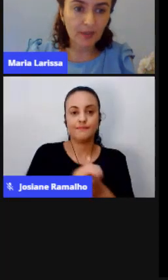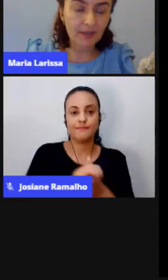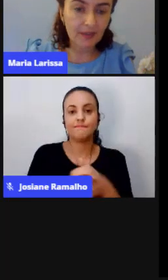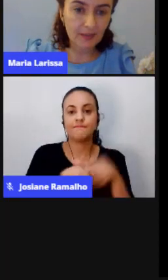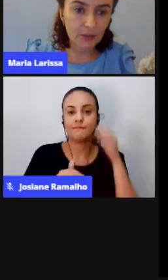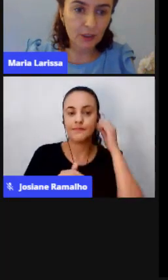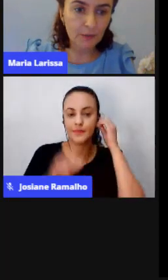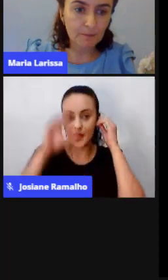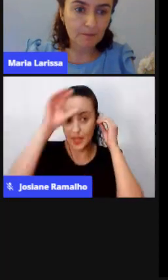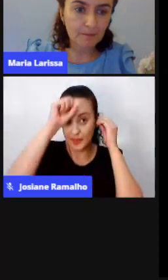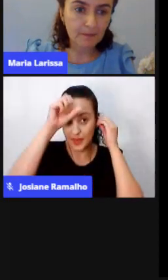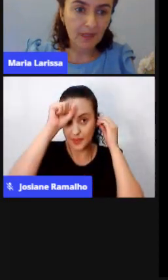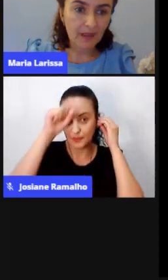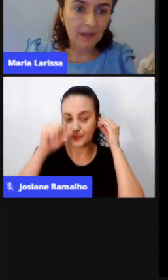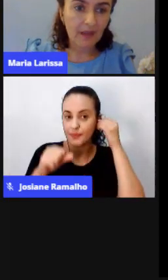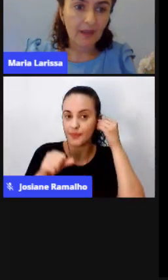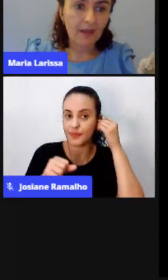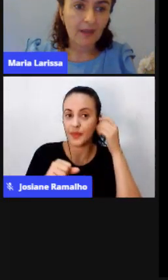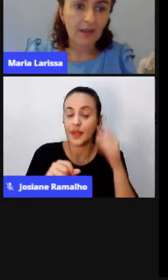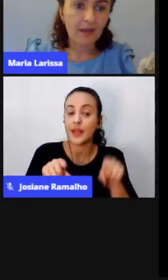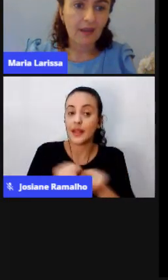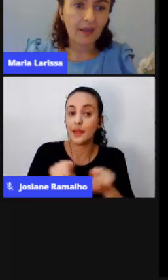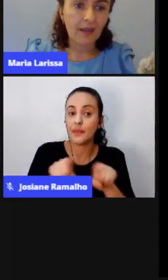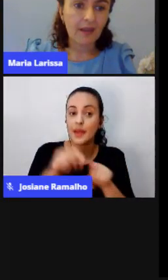muito importante